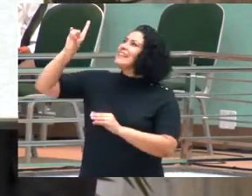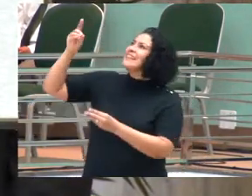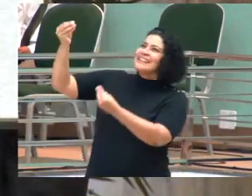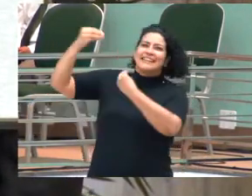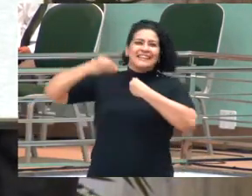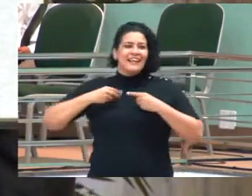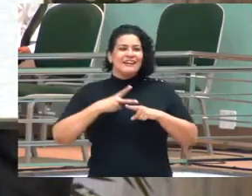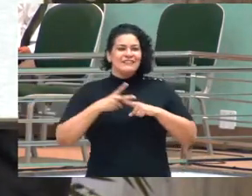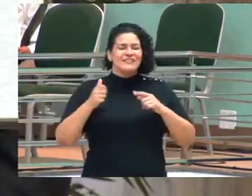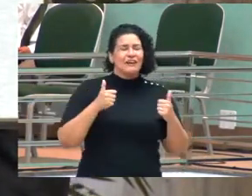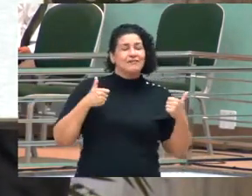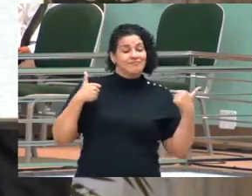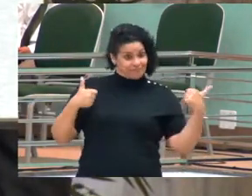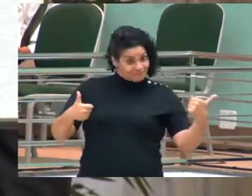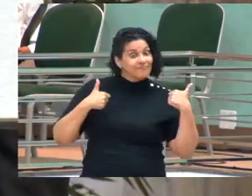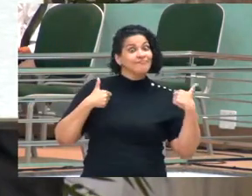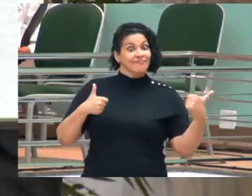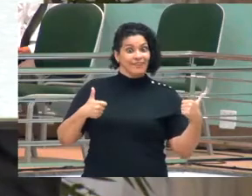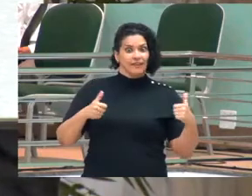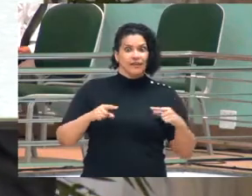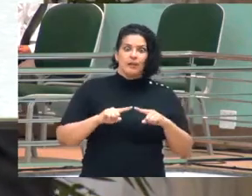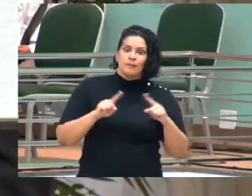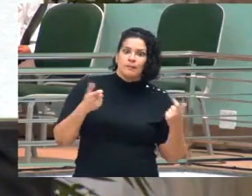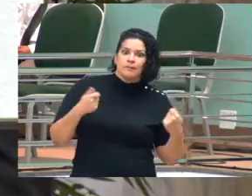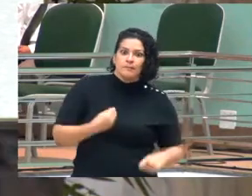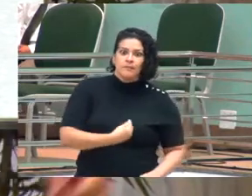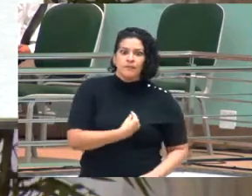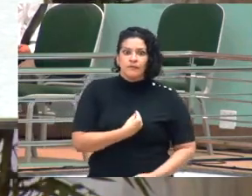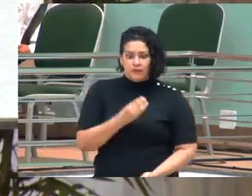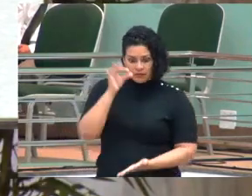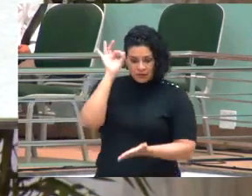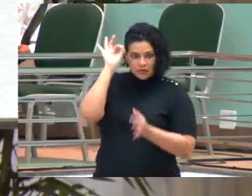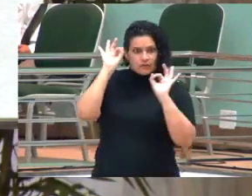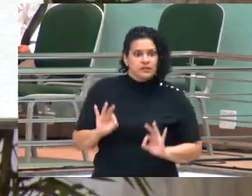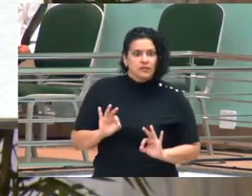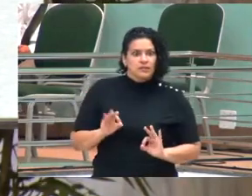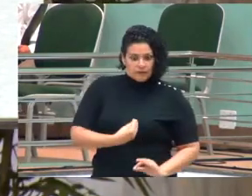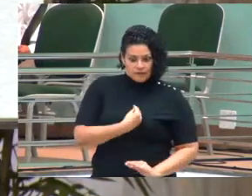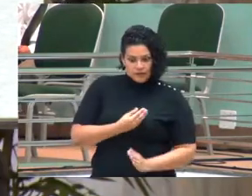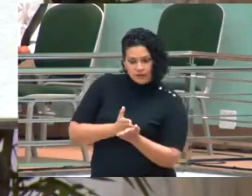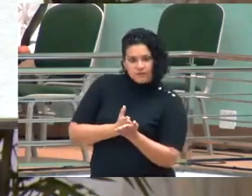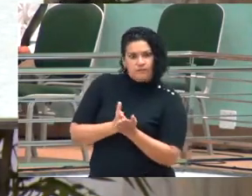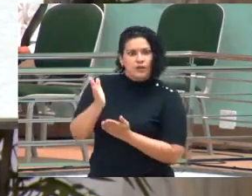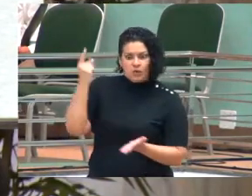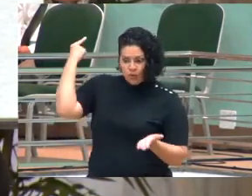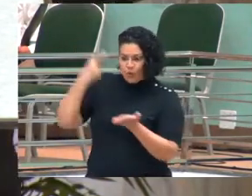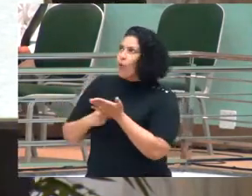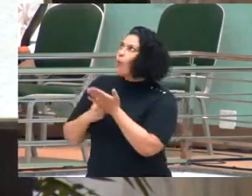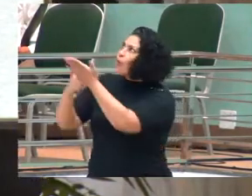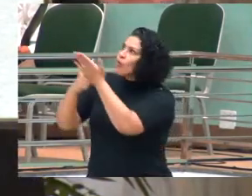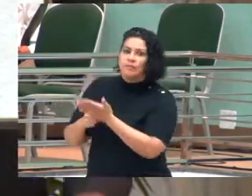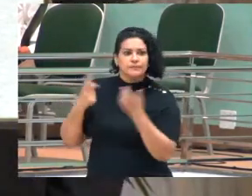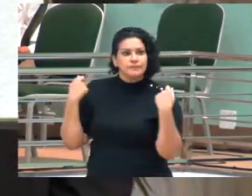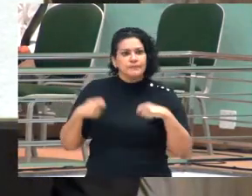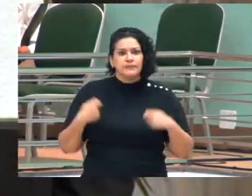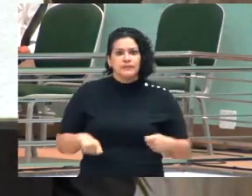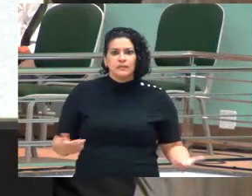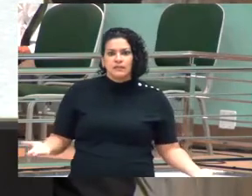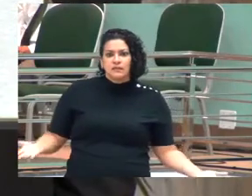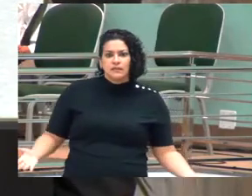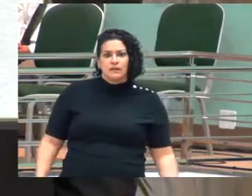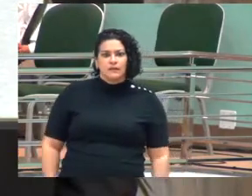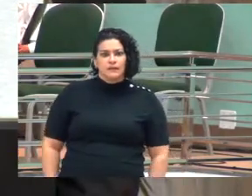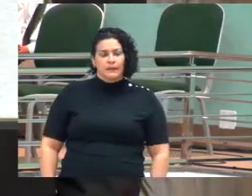verdade, mas é para aqueles que vivem uma vida de entrega, de compromisso com o Rei dos Reis e Senhor dos